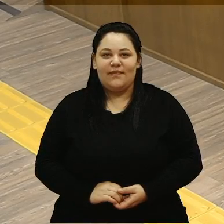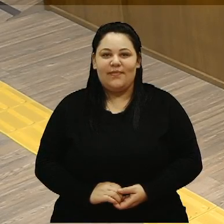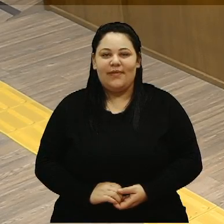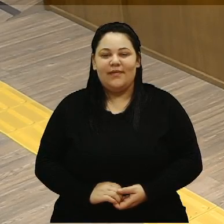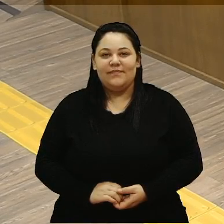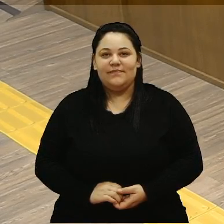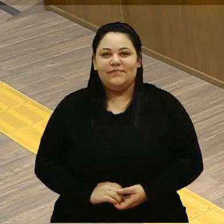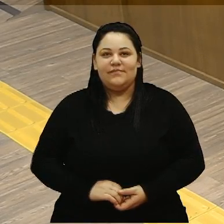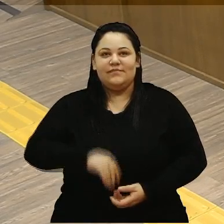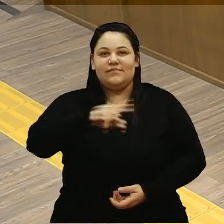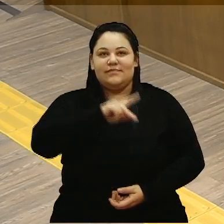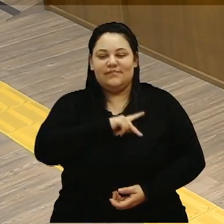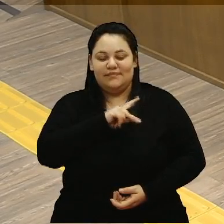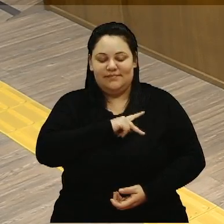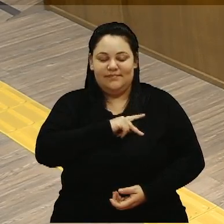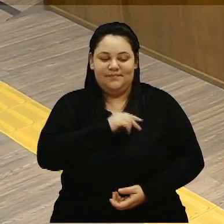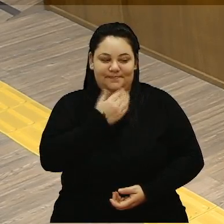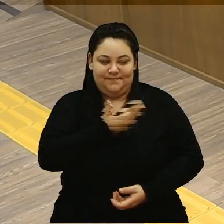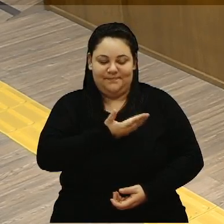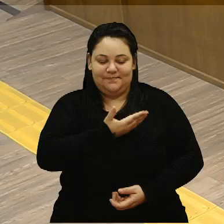Senhor presidente,